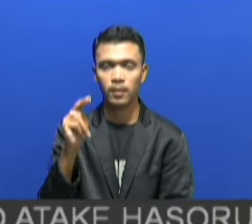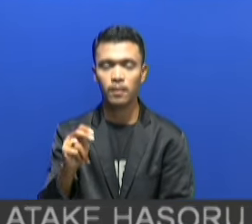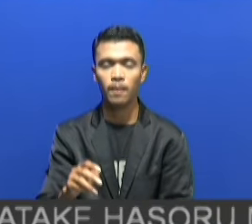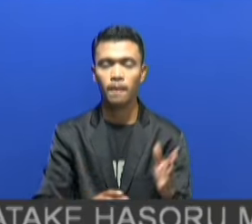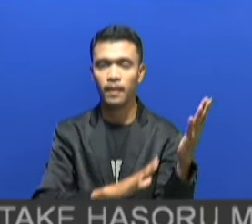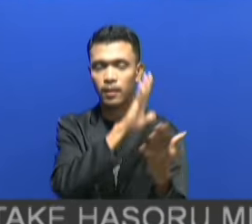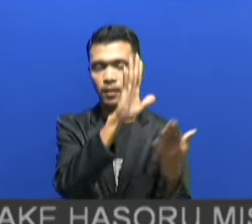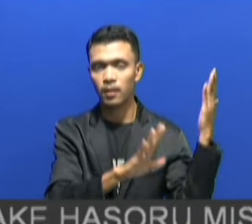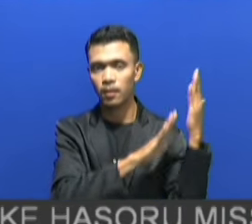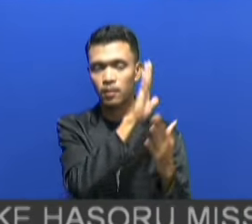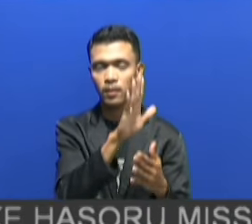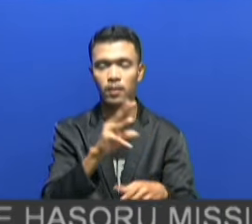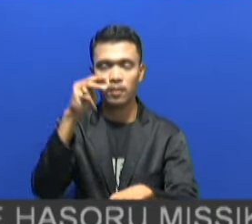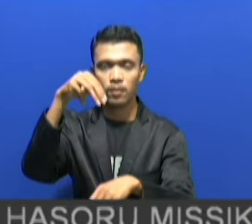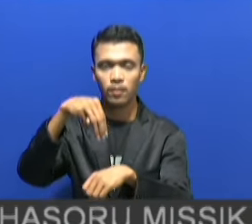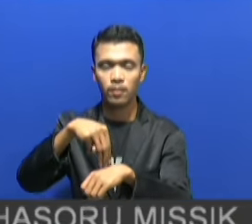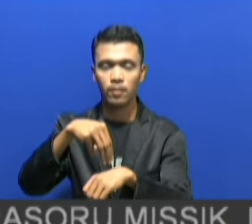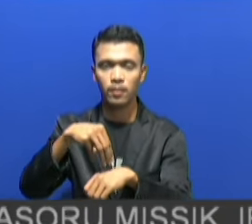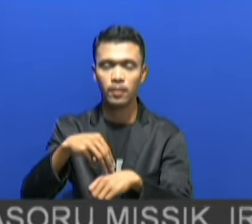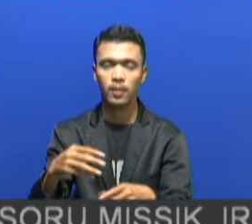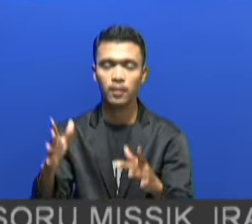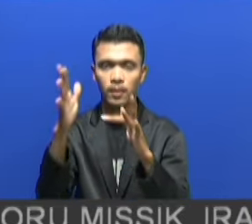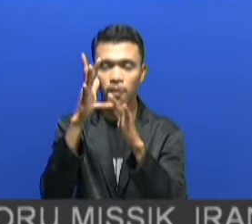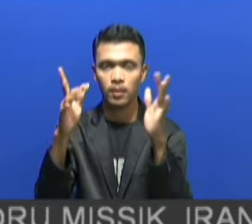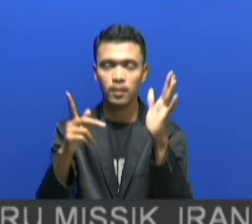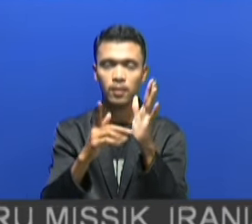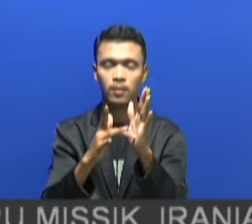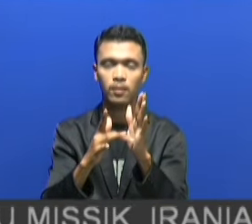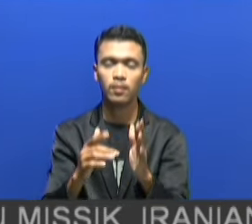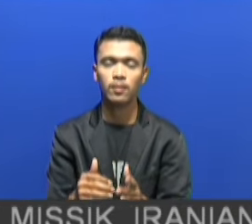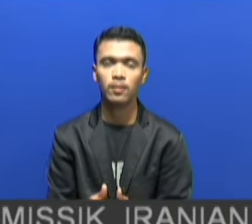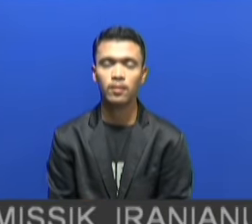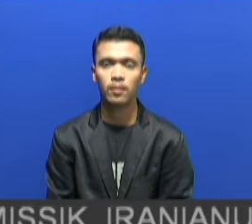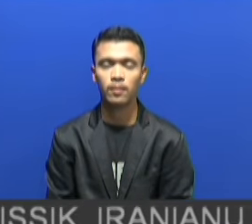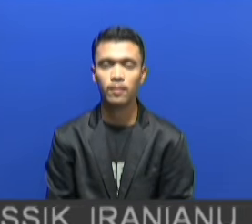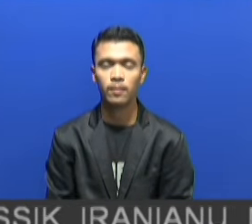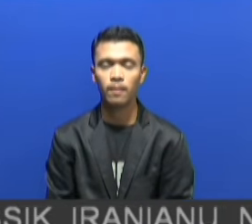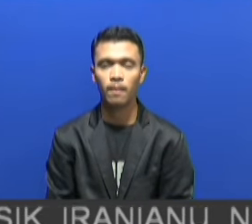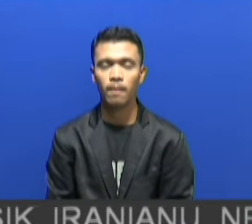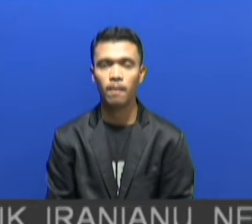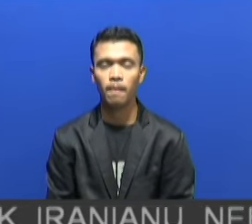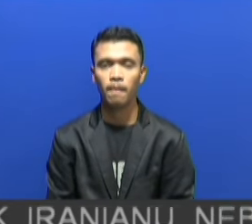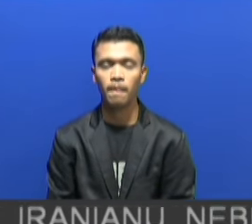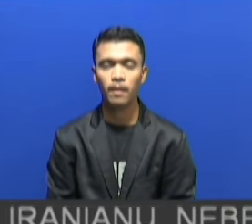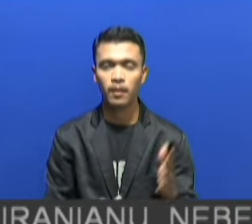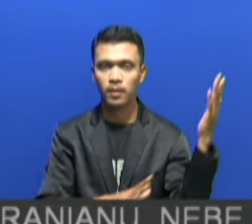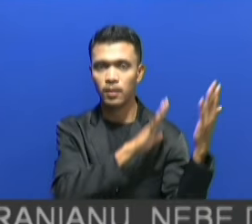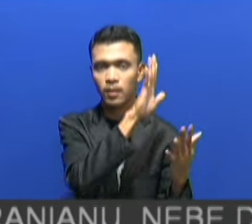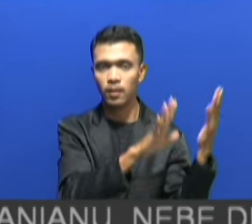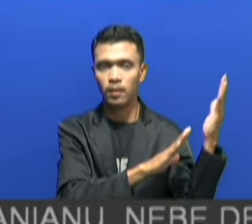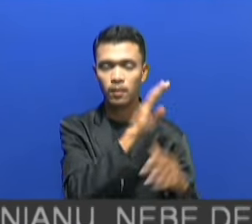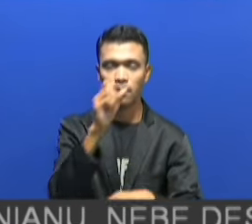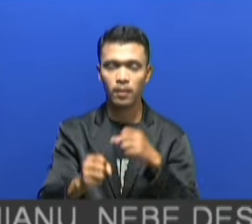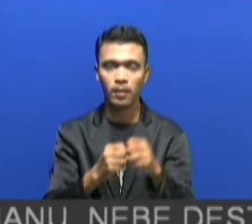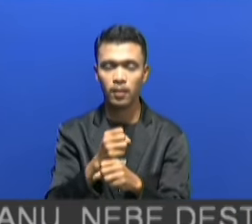Celebra festa da Paróquia Santa Teresa de Jesus de Ossu. Celebra a tira no balão do